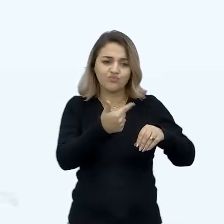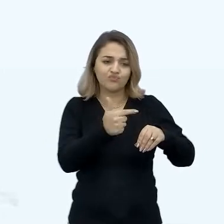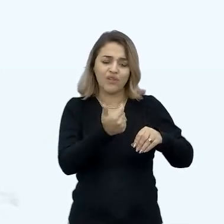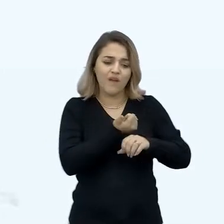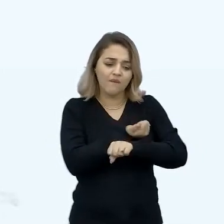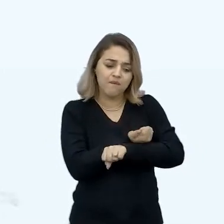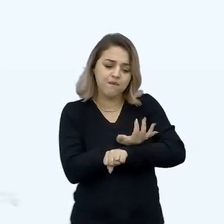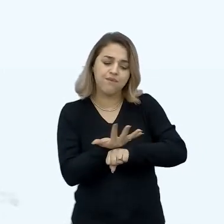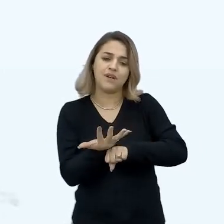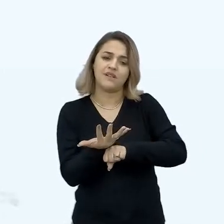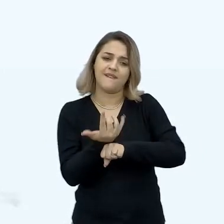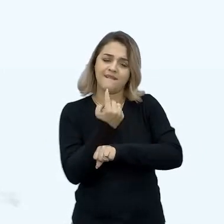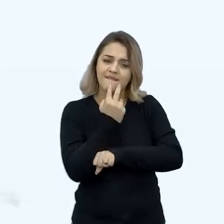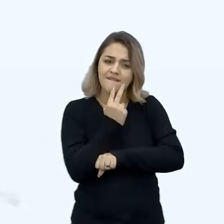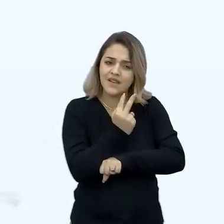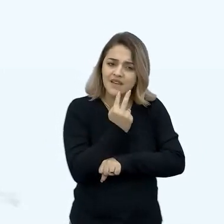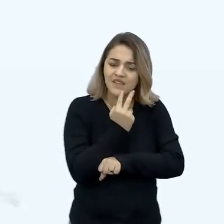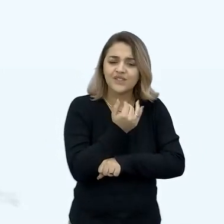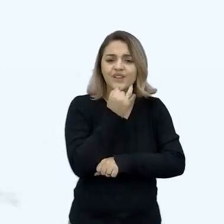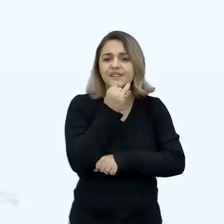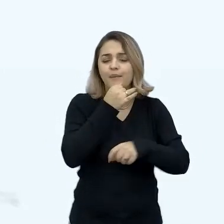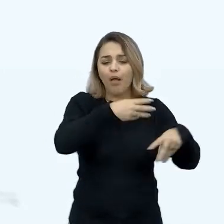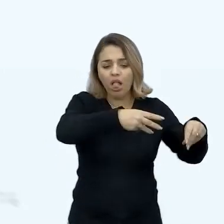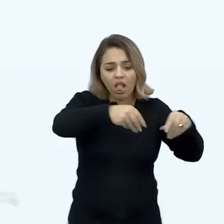né? Se você deixa o solo,